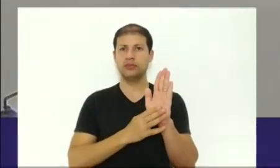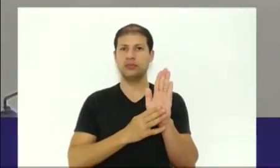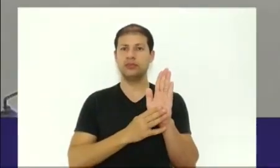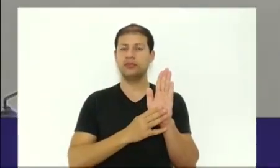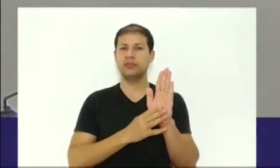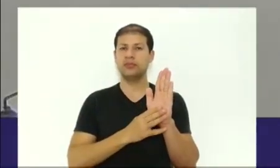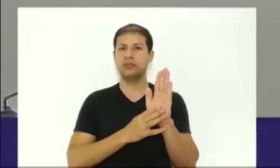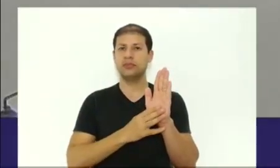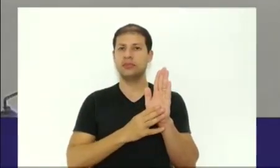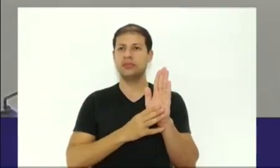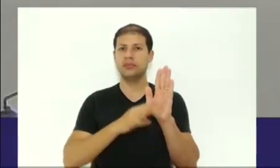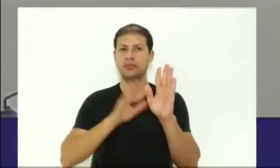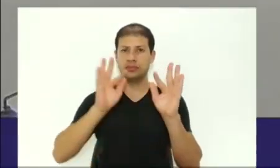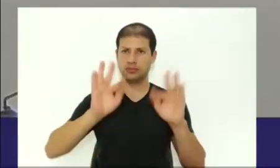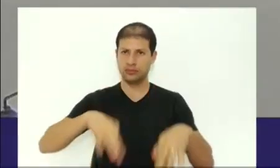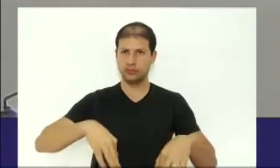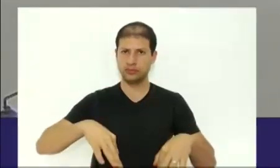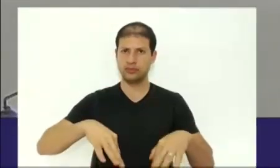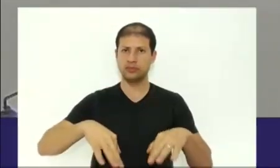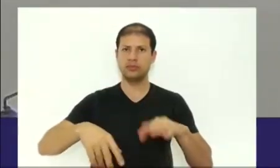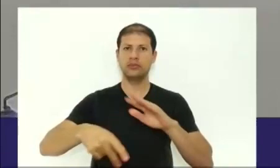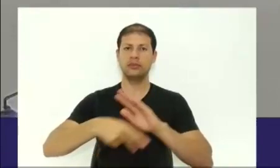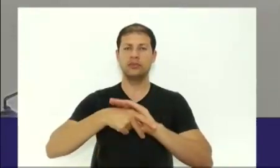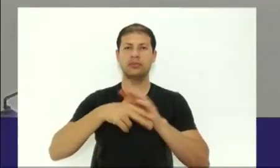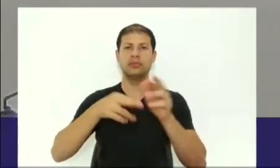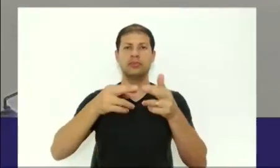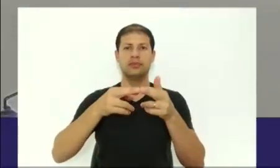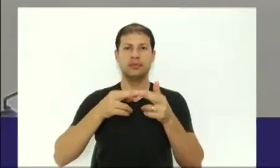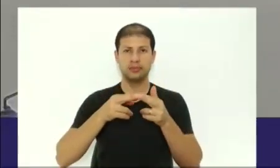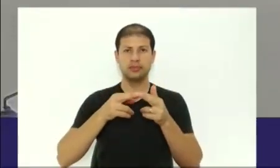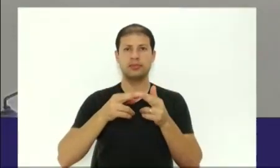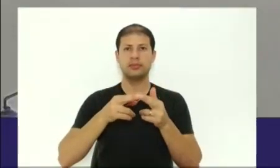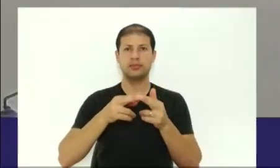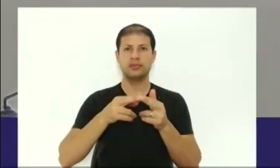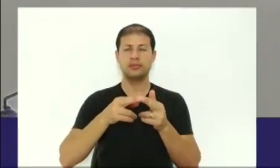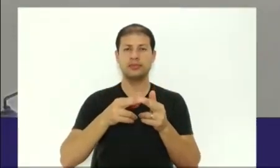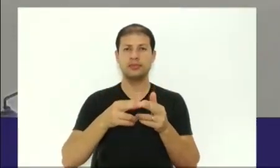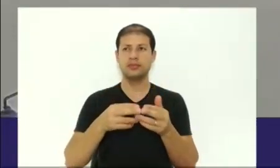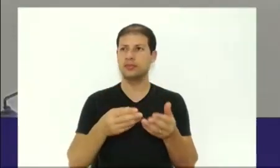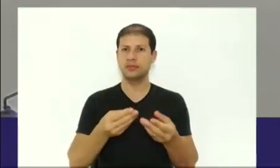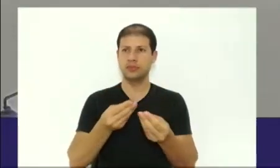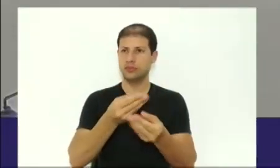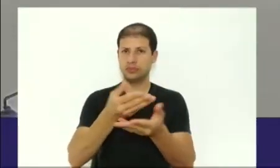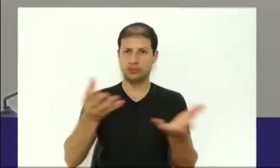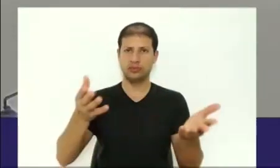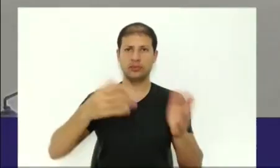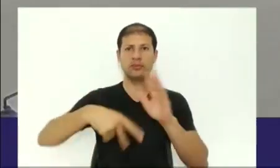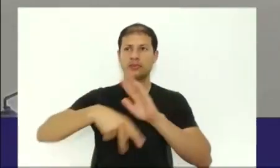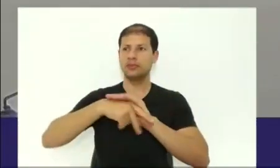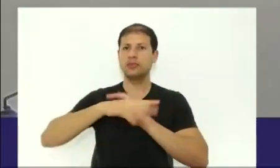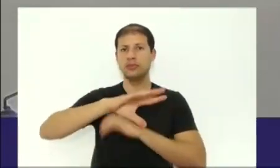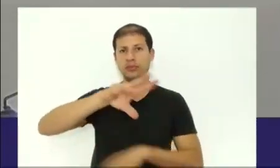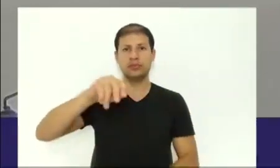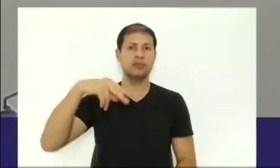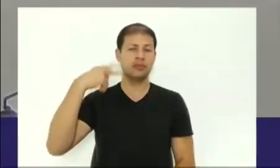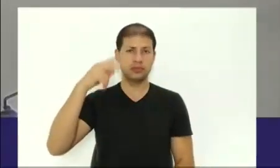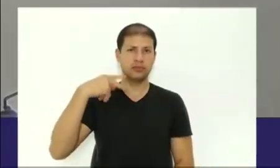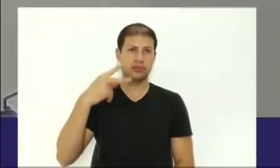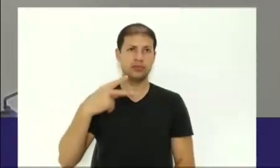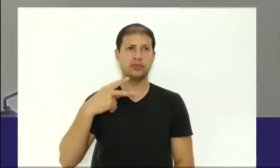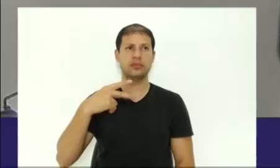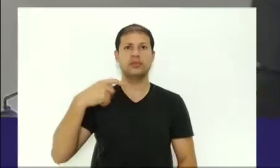proposição final dos requerimentos apresentados pelos senhores vereadores e que dependem